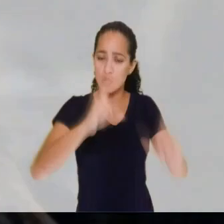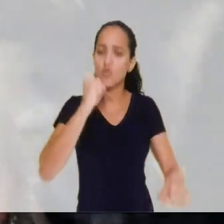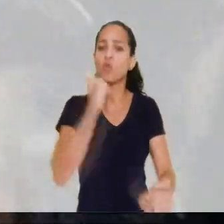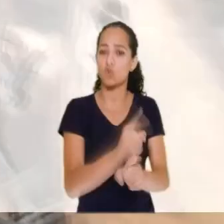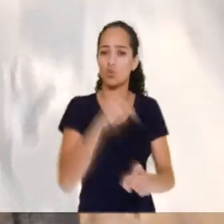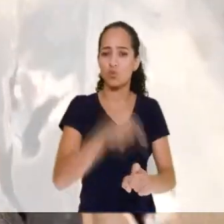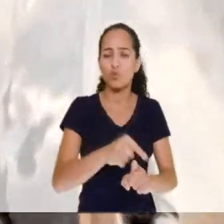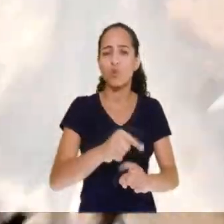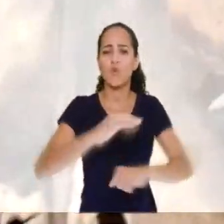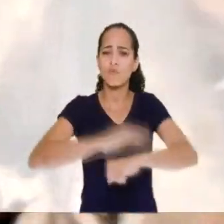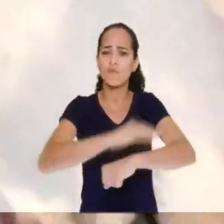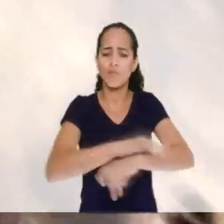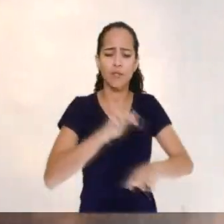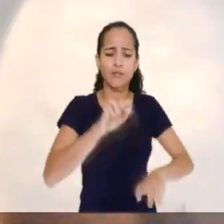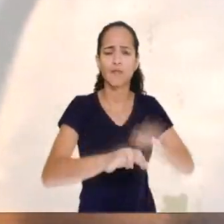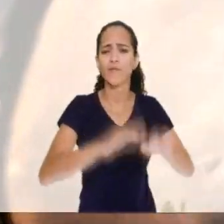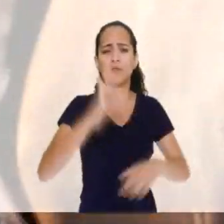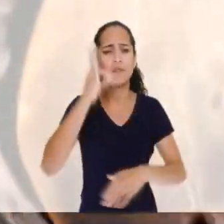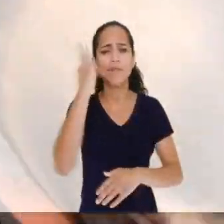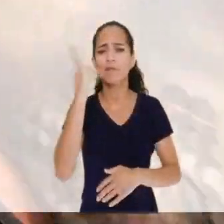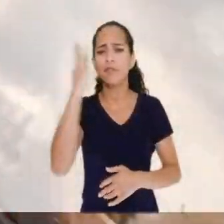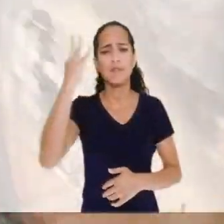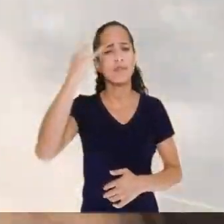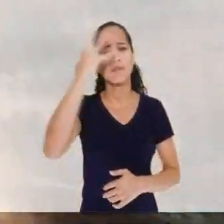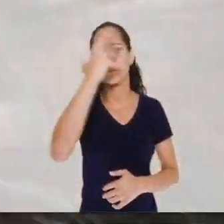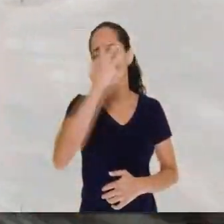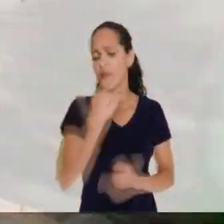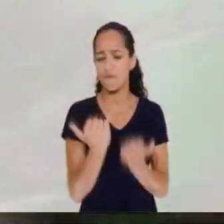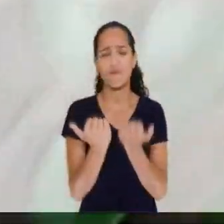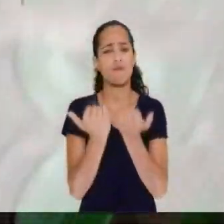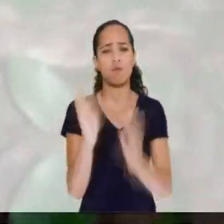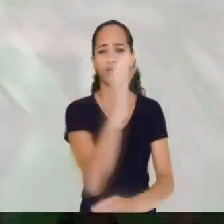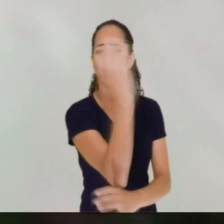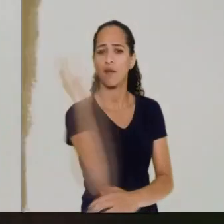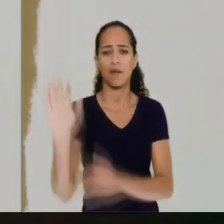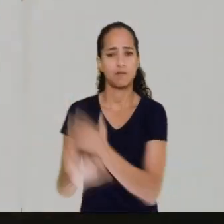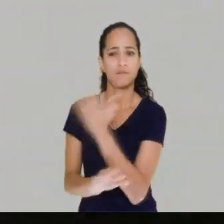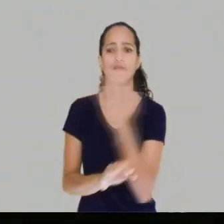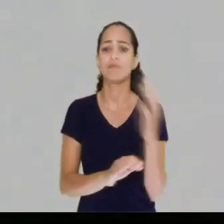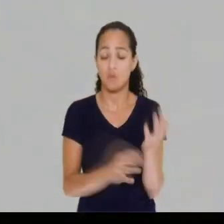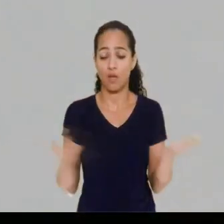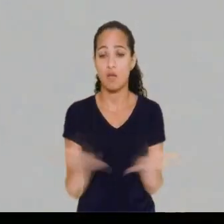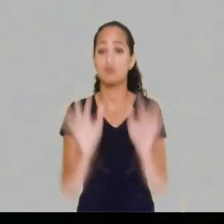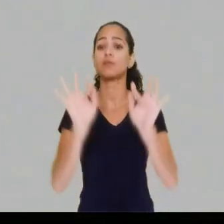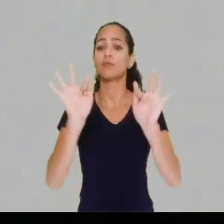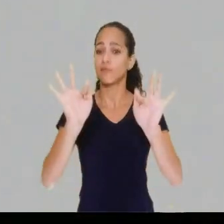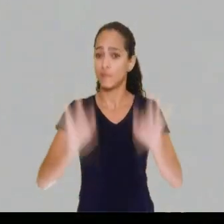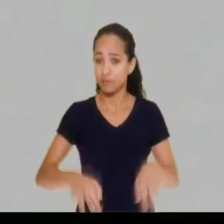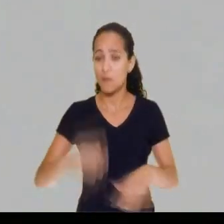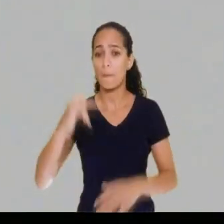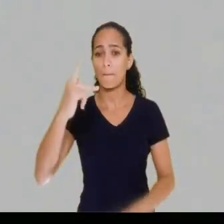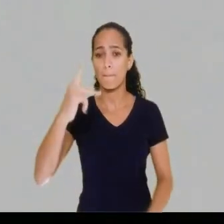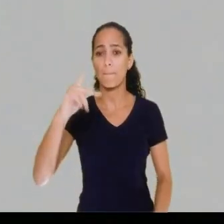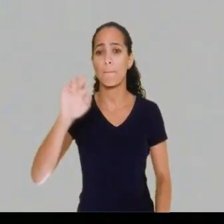ela. Essa fêmea linda de Milano Frisco vai voltar para o seu habitat natural. Encerrado então as buscas,